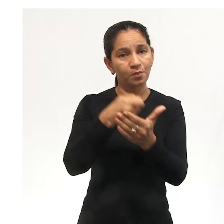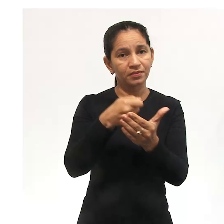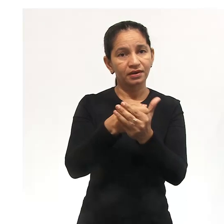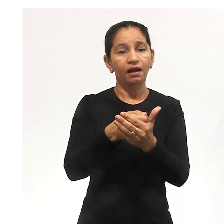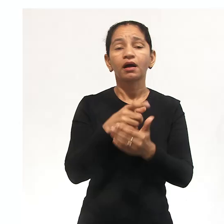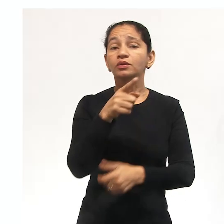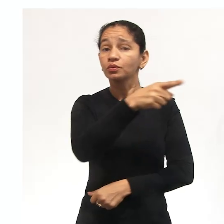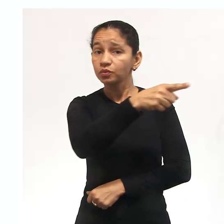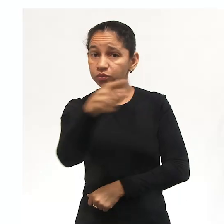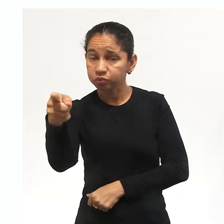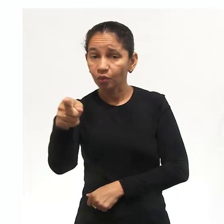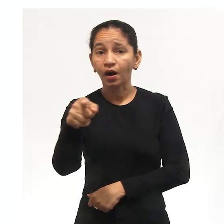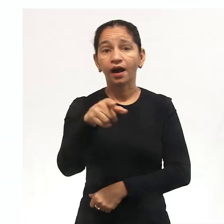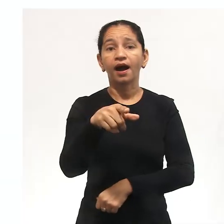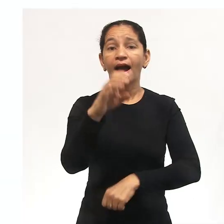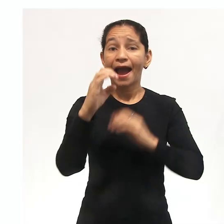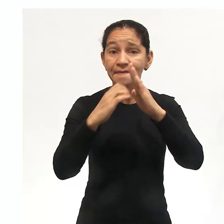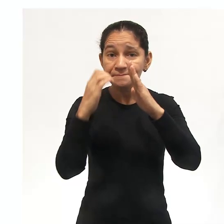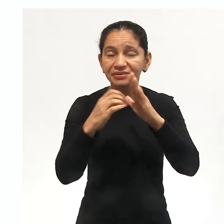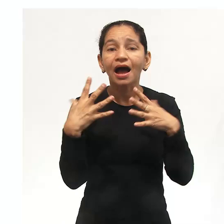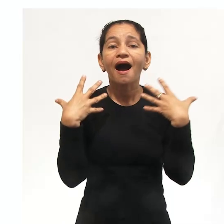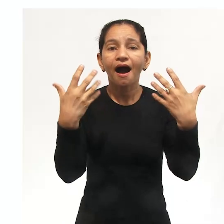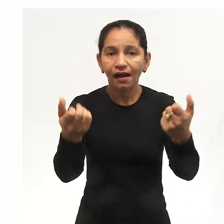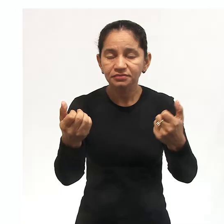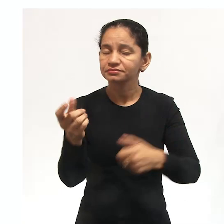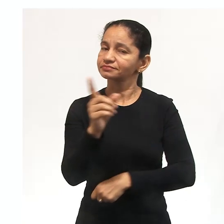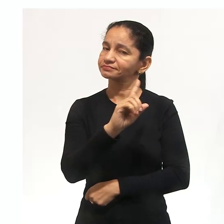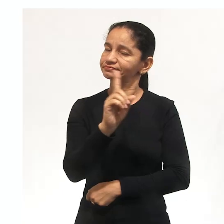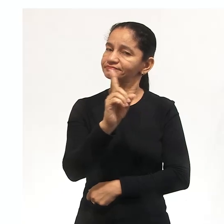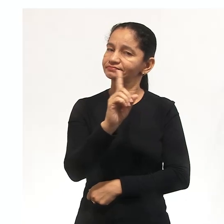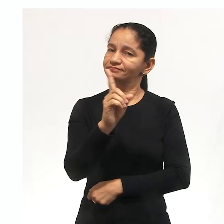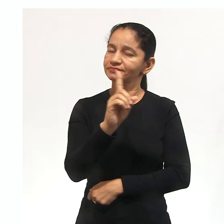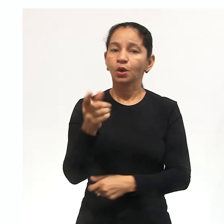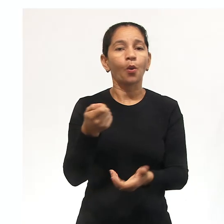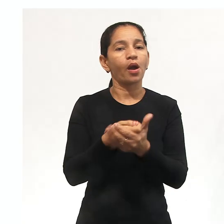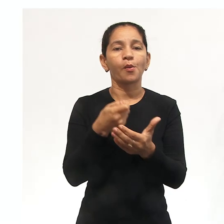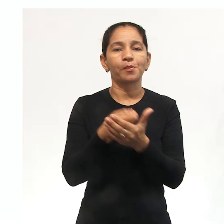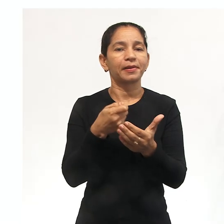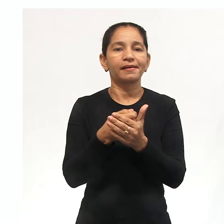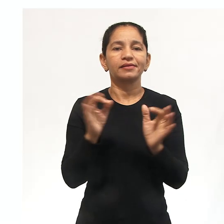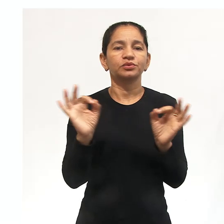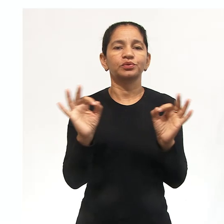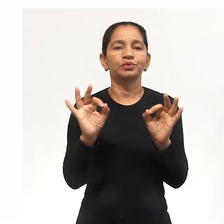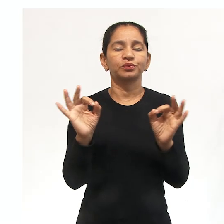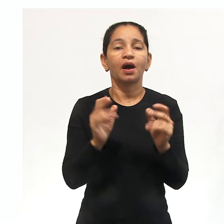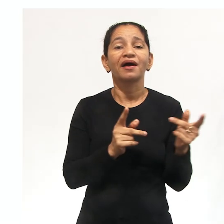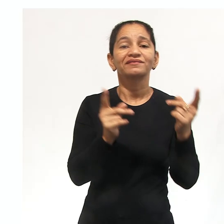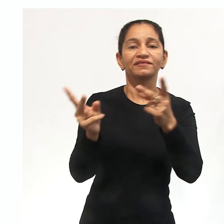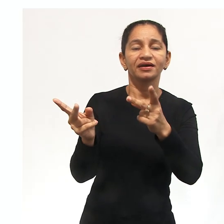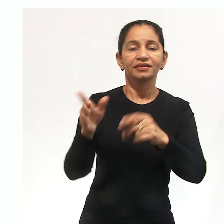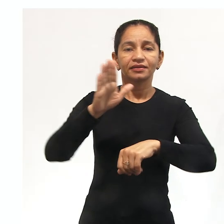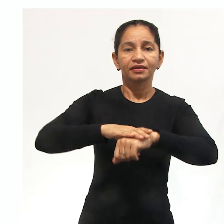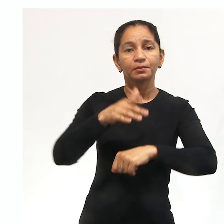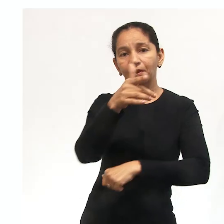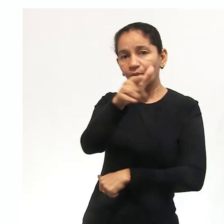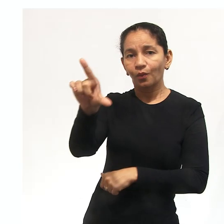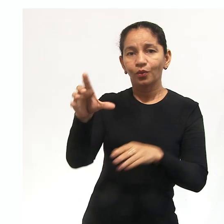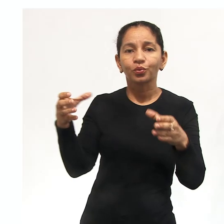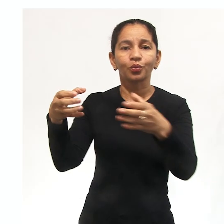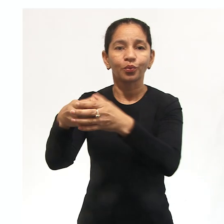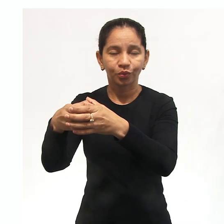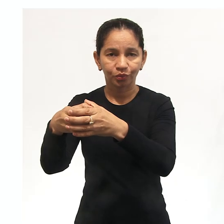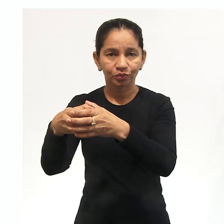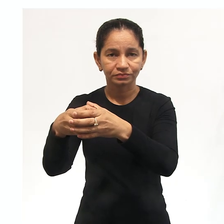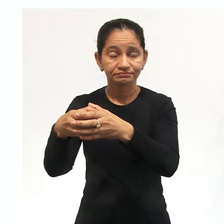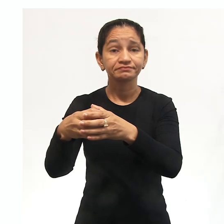não sendo fornecedor obrigado a aceitar as adesões. Existe também a necessidade de